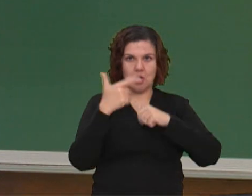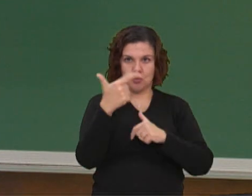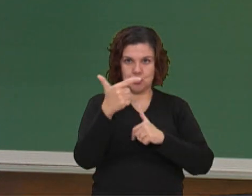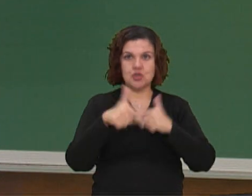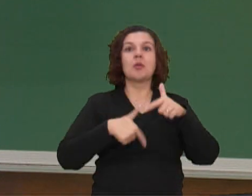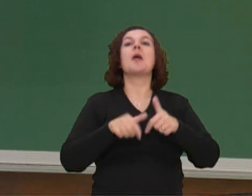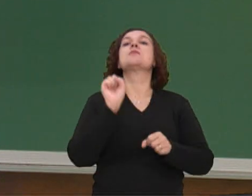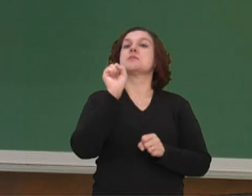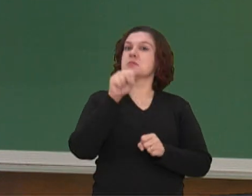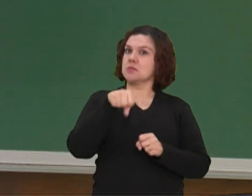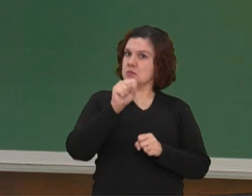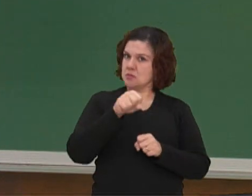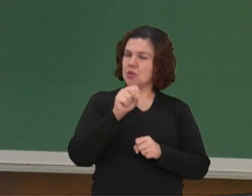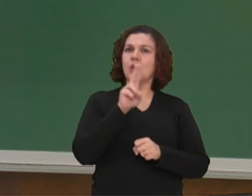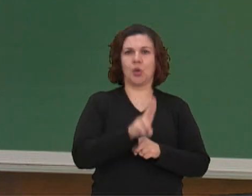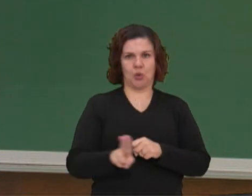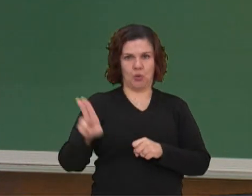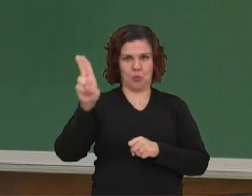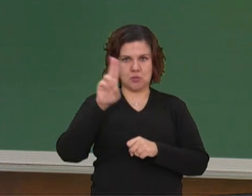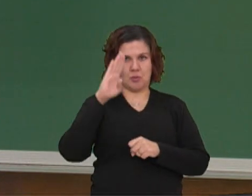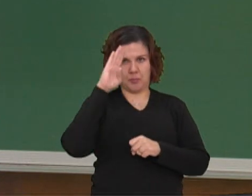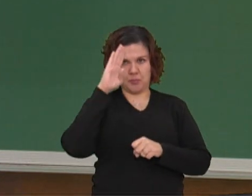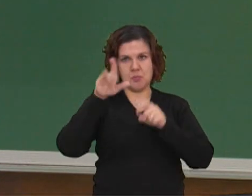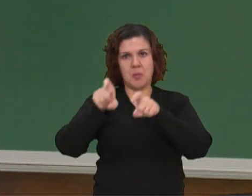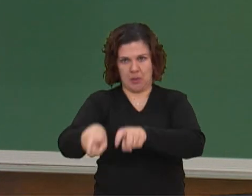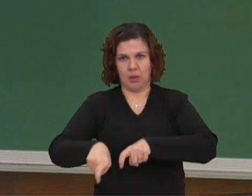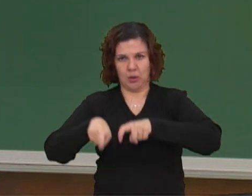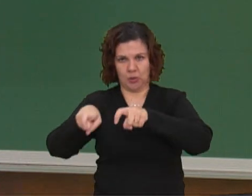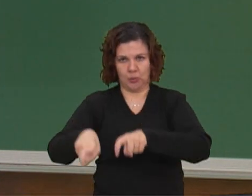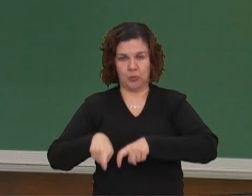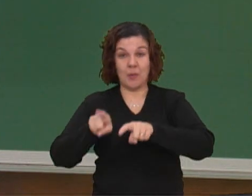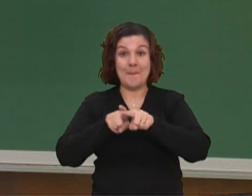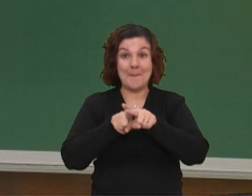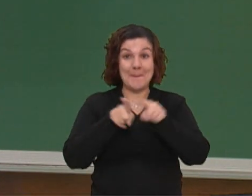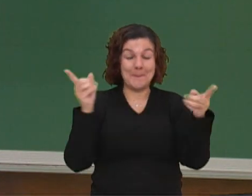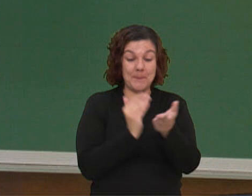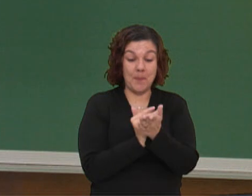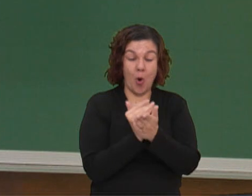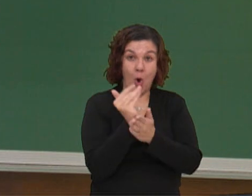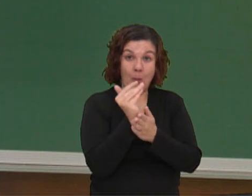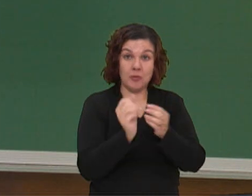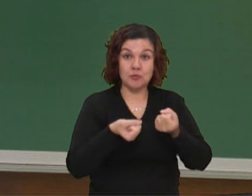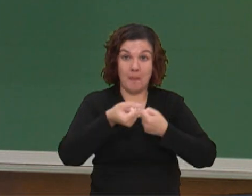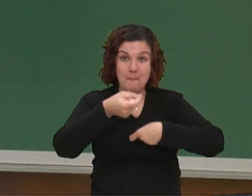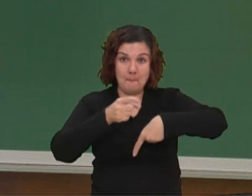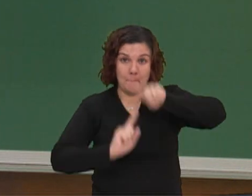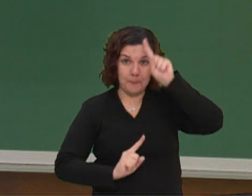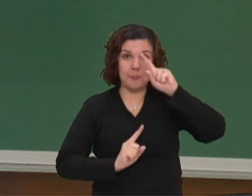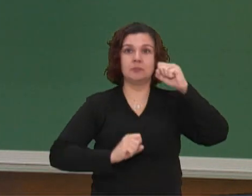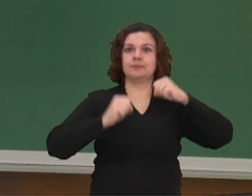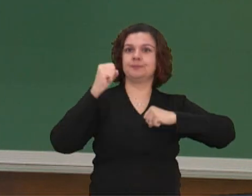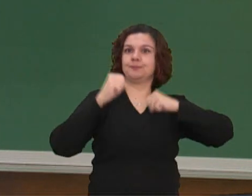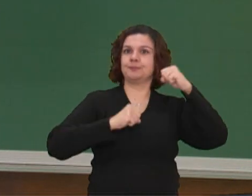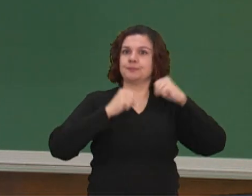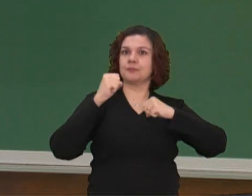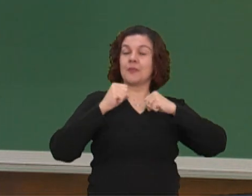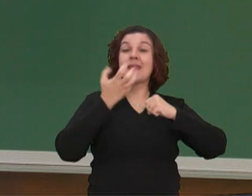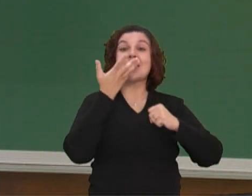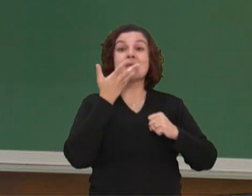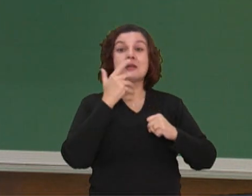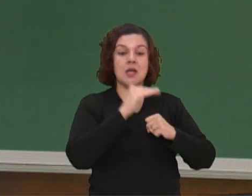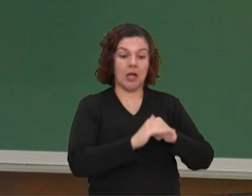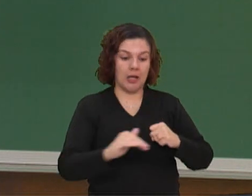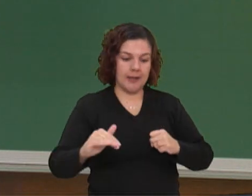mão de obra infantil. Sim, e principalmente na agricultura. Mas com o advento das máquinas, o trabalho infantil